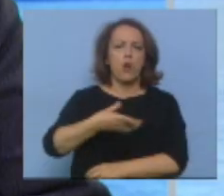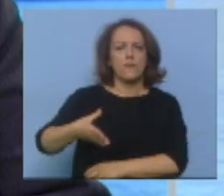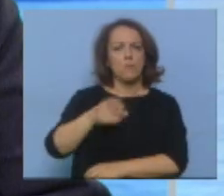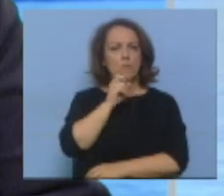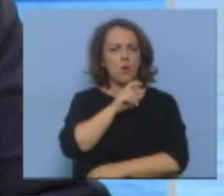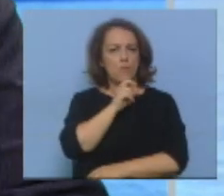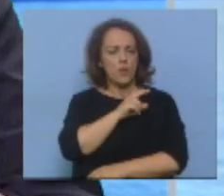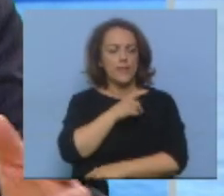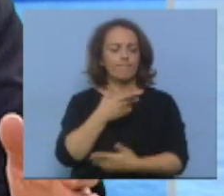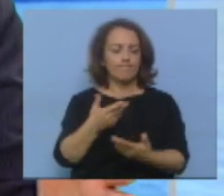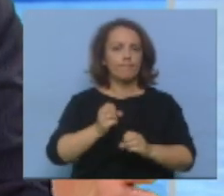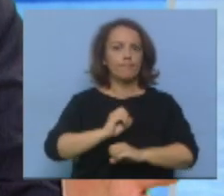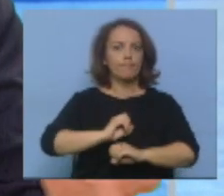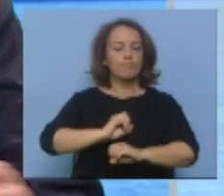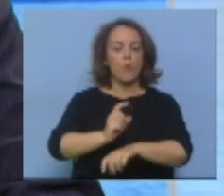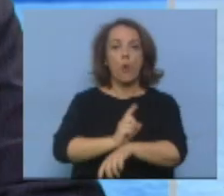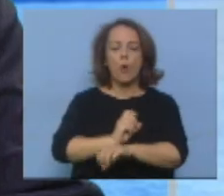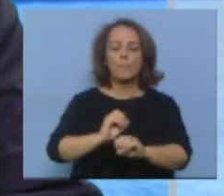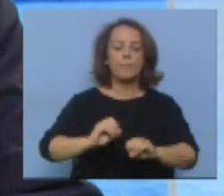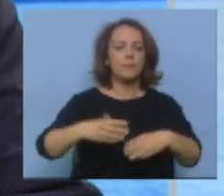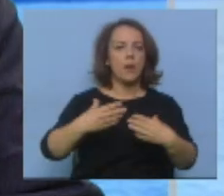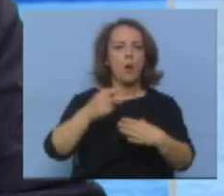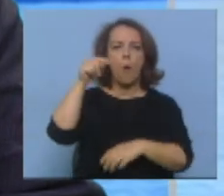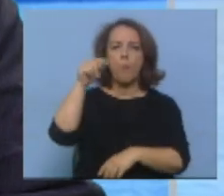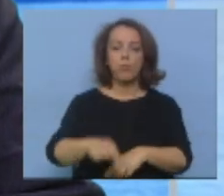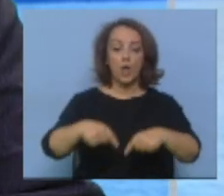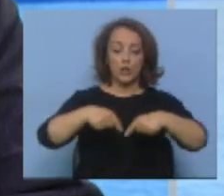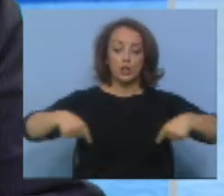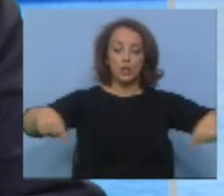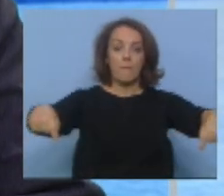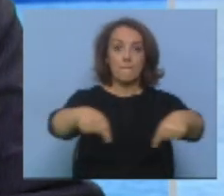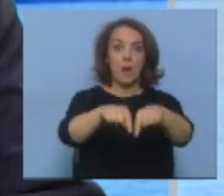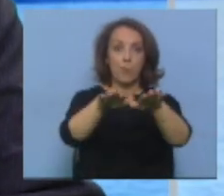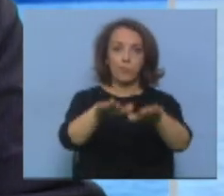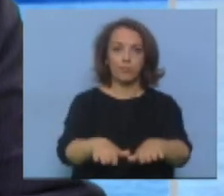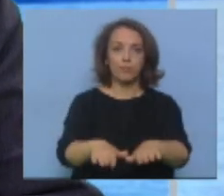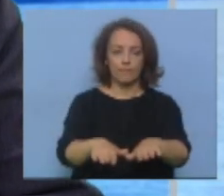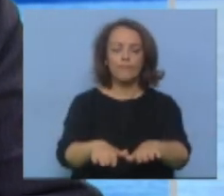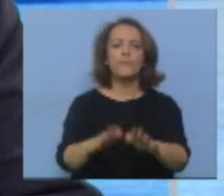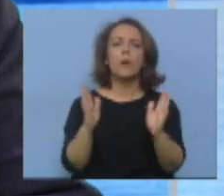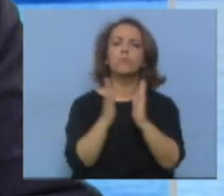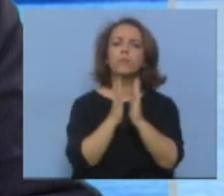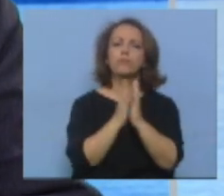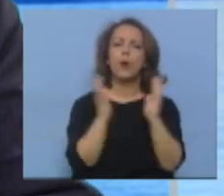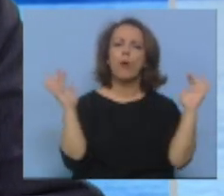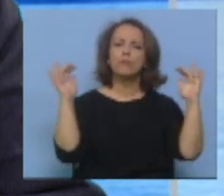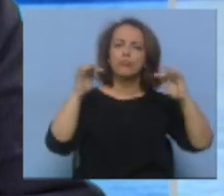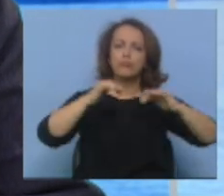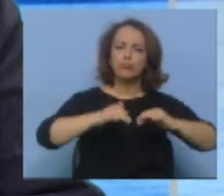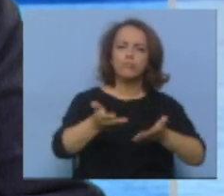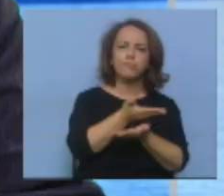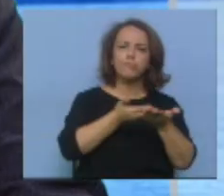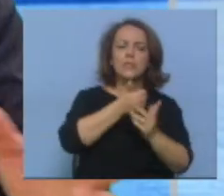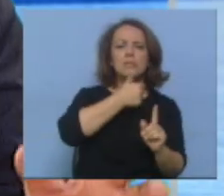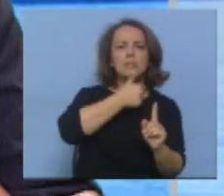foi, limitar o espaço, né? E dizer, suspender ainda antes da Conferência Episcopal ter determinado